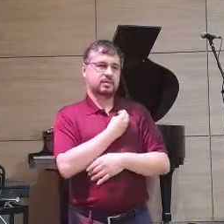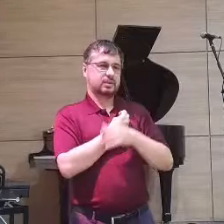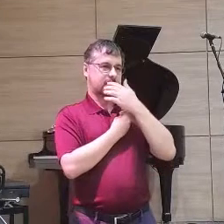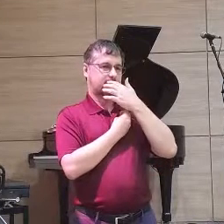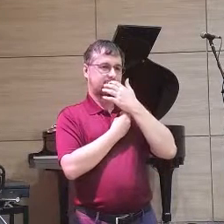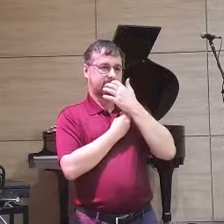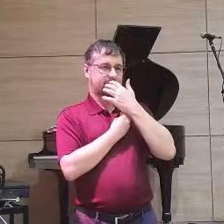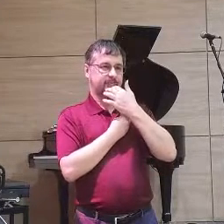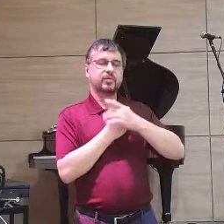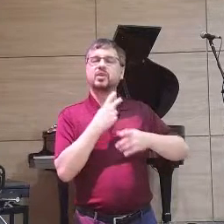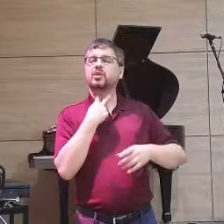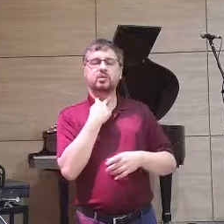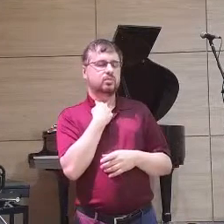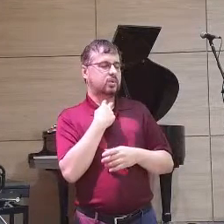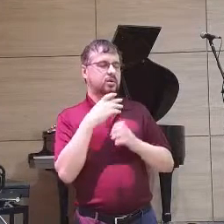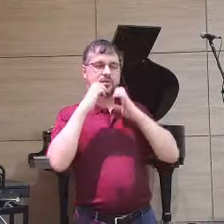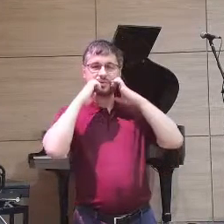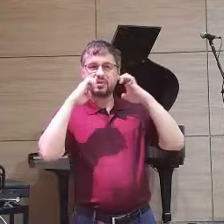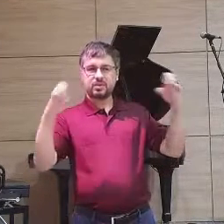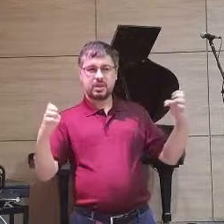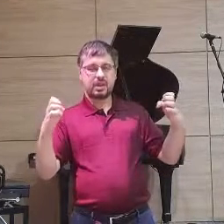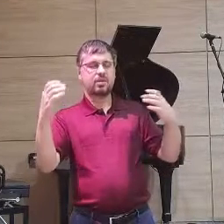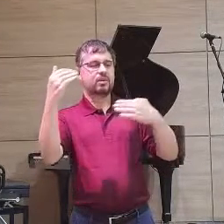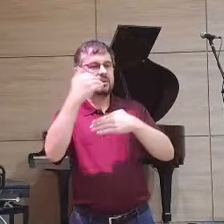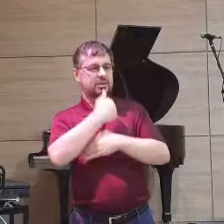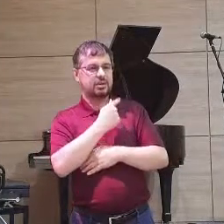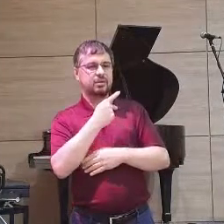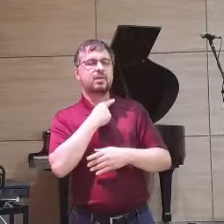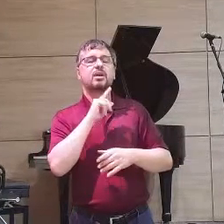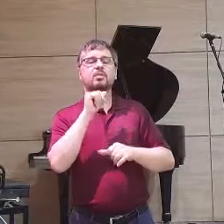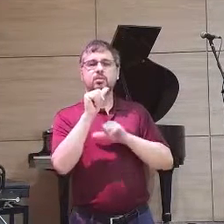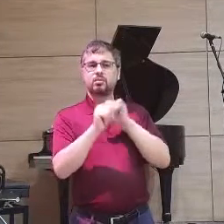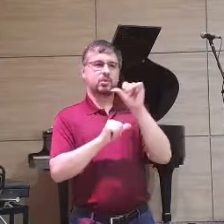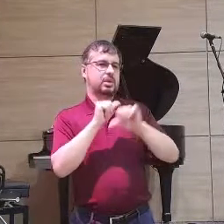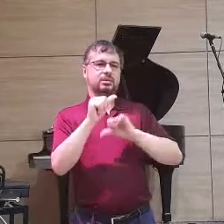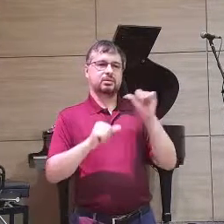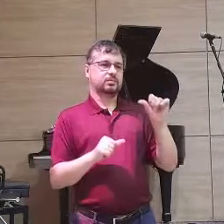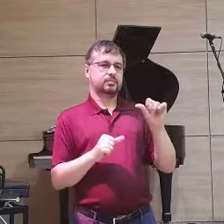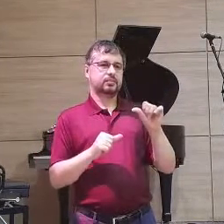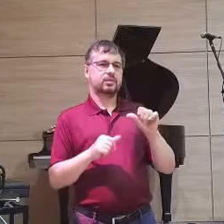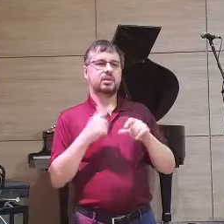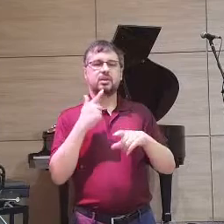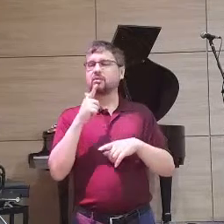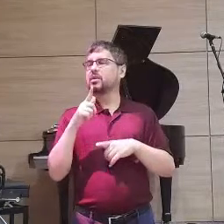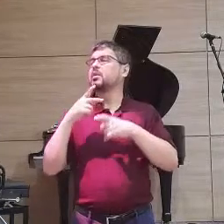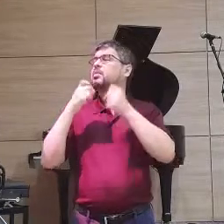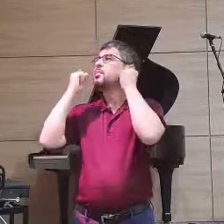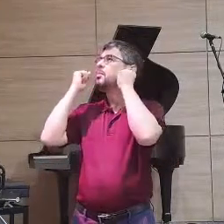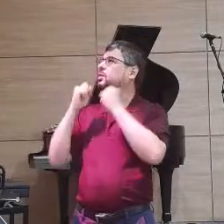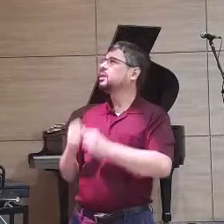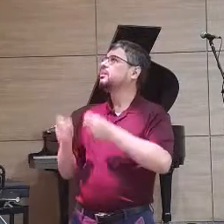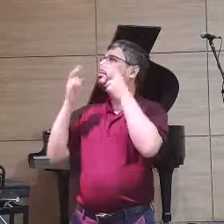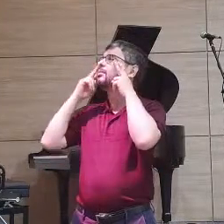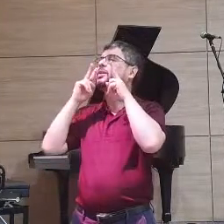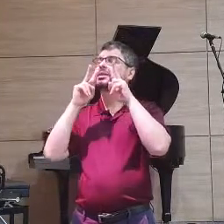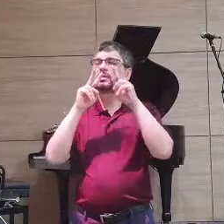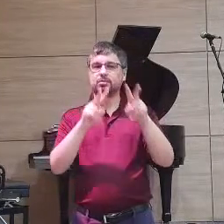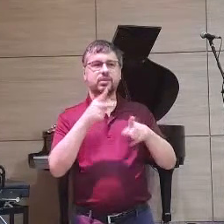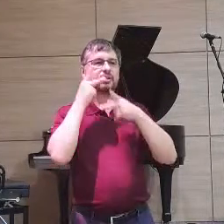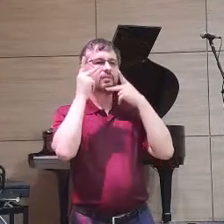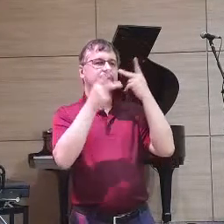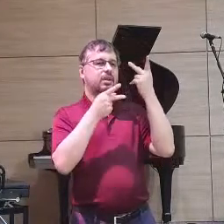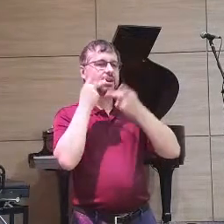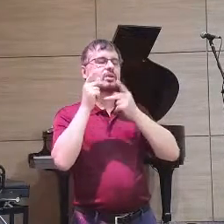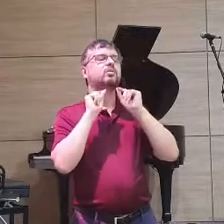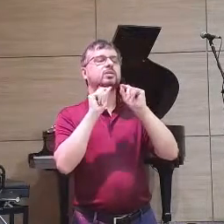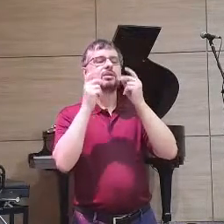é possível que esse evangelho entre de verdade na vida de alguém e essa pessoa não seja alterado e que não haja o poder para testemunhar para falar